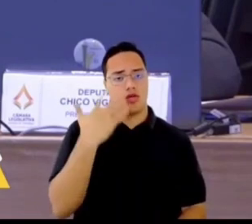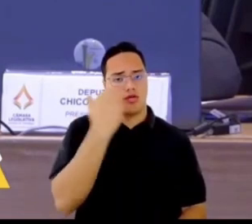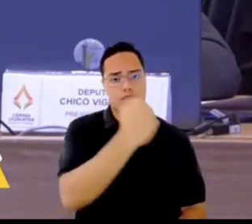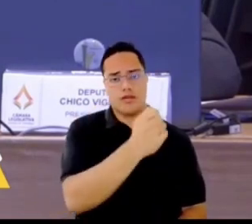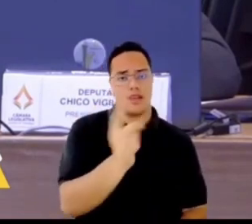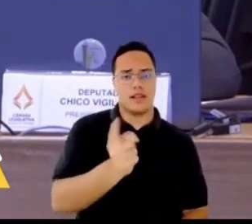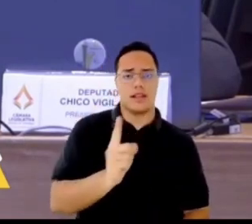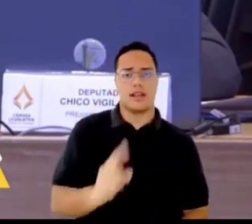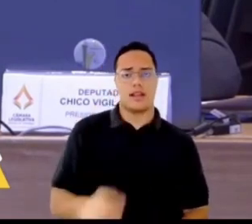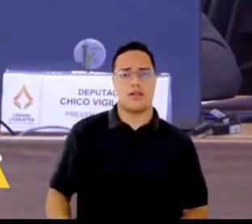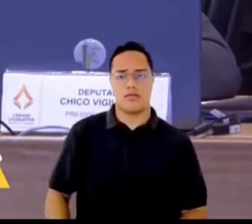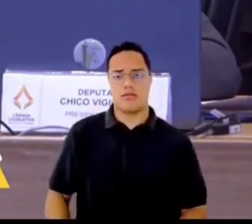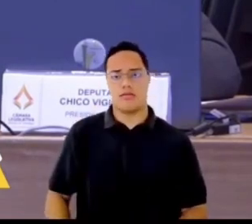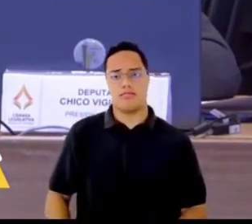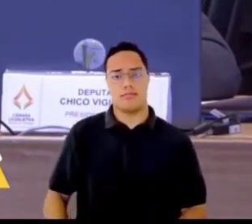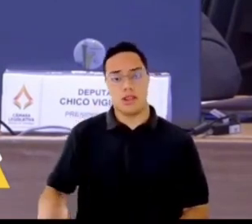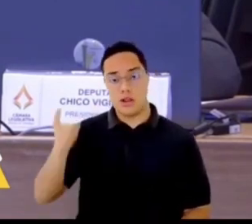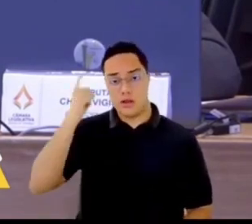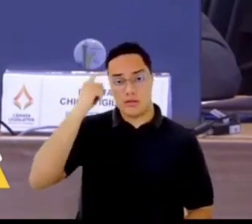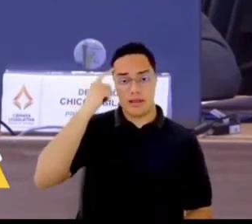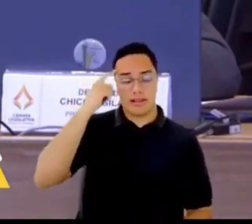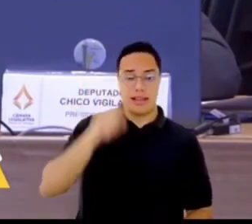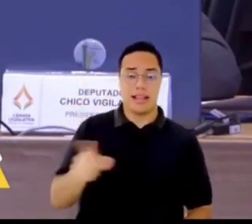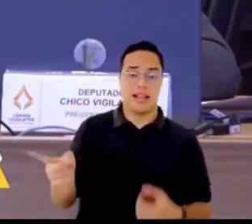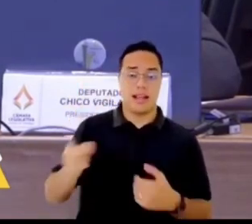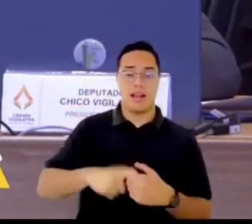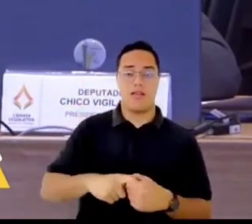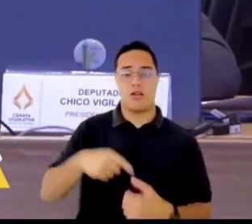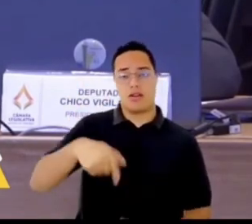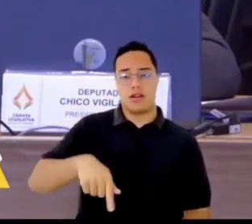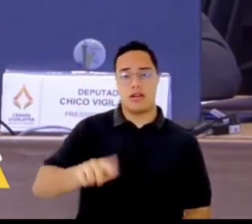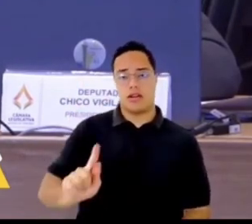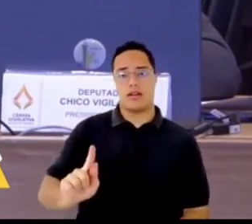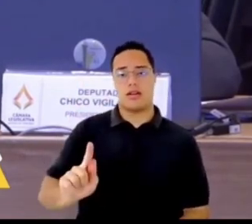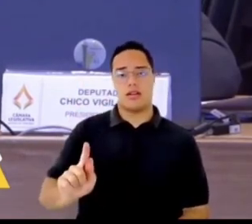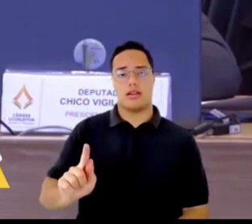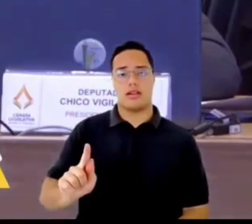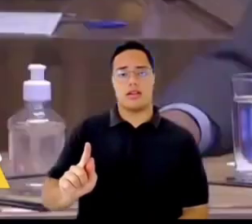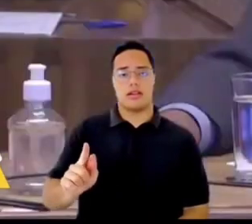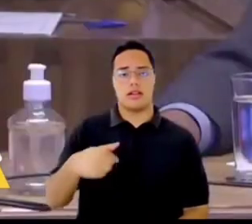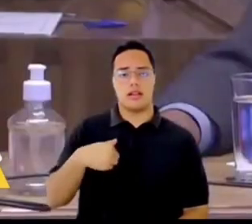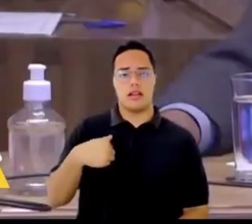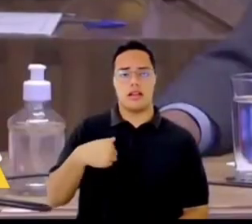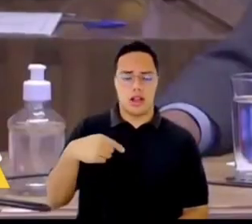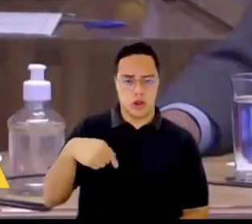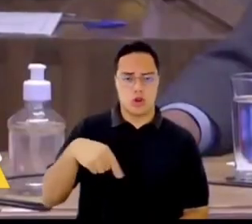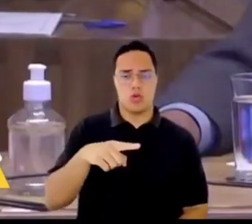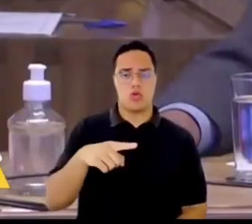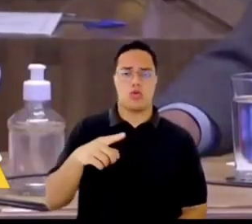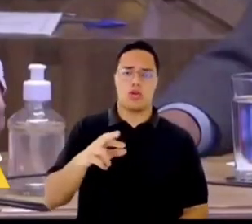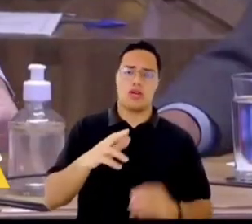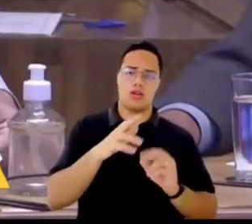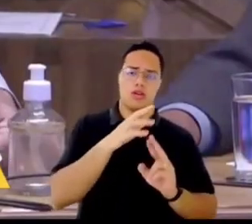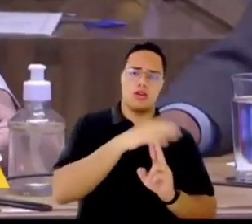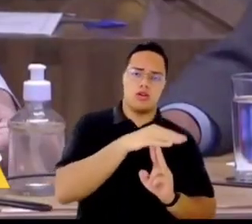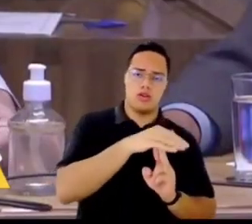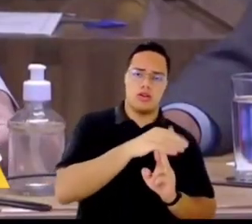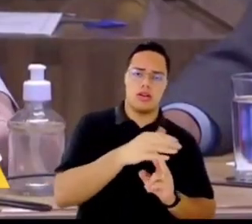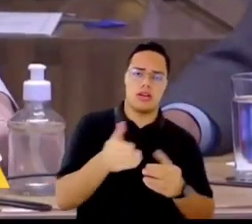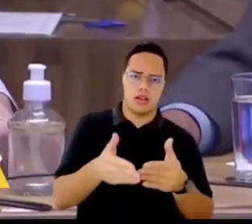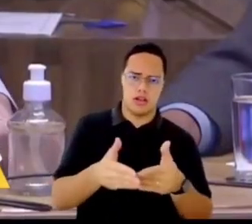e eu imaginei que ele ia voltar para o QG, e aí eu passei pela rodoviária, pedi para ele desembarcar, porque eu